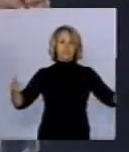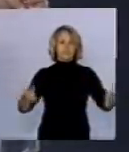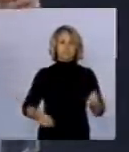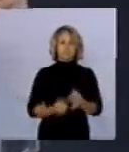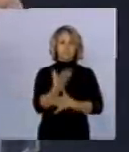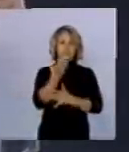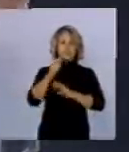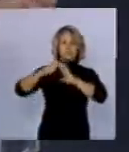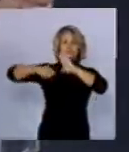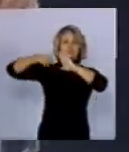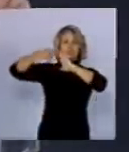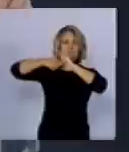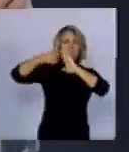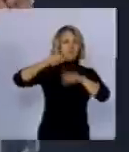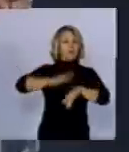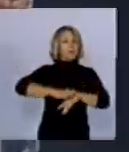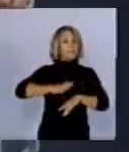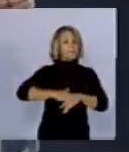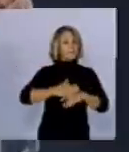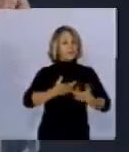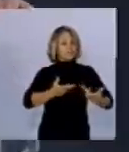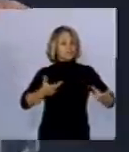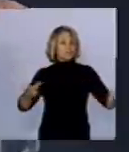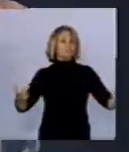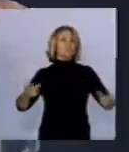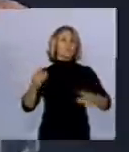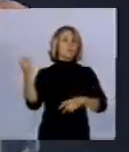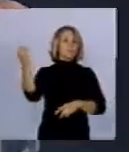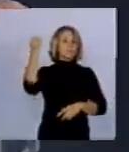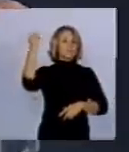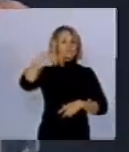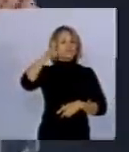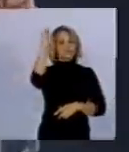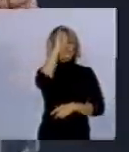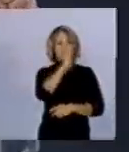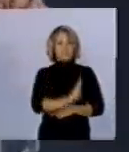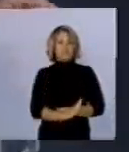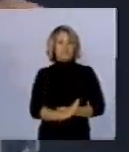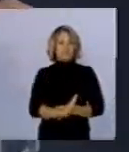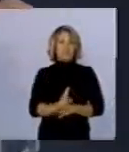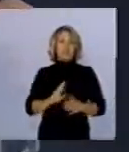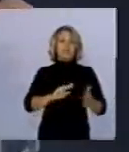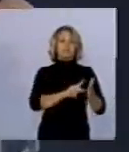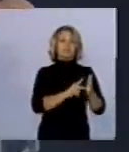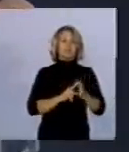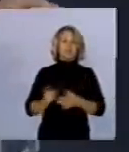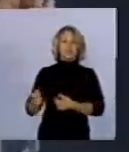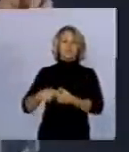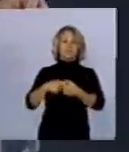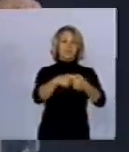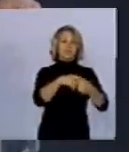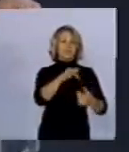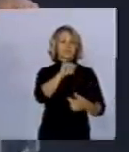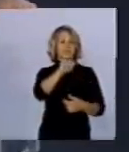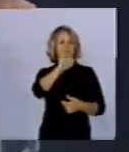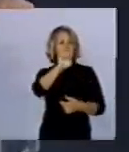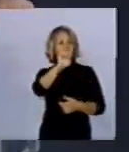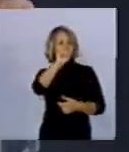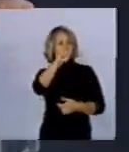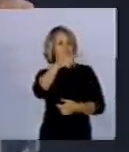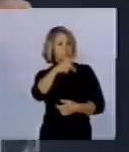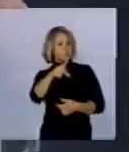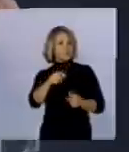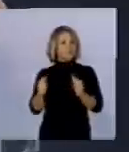produção e também o maior mercado consumidor do país o sindicato é filiado a FIESP representa empresas que atuam no